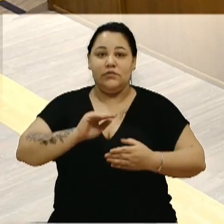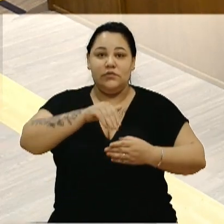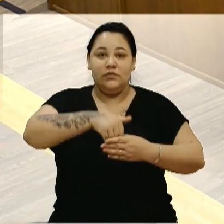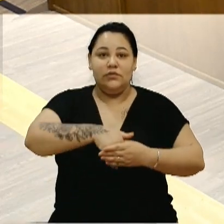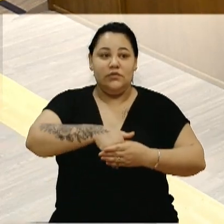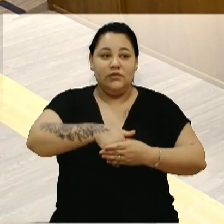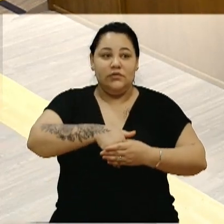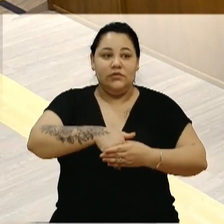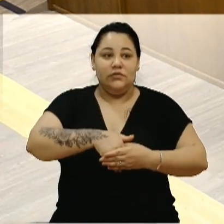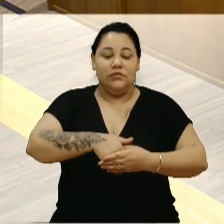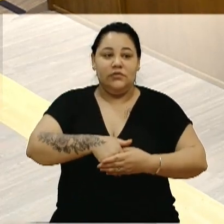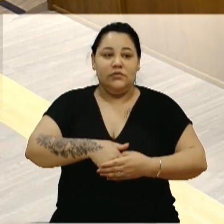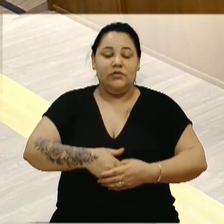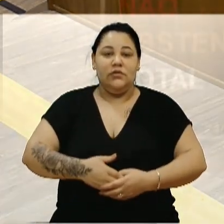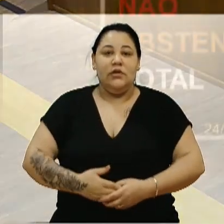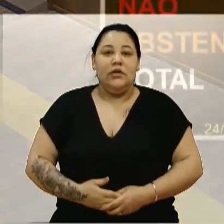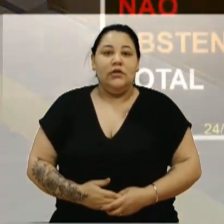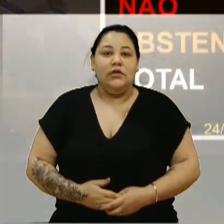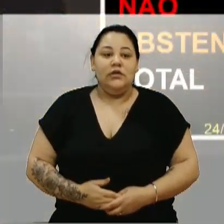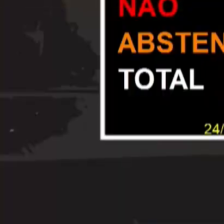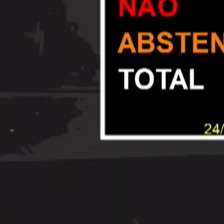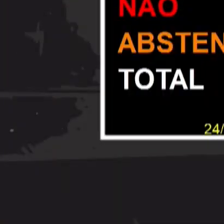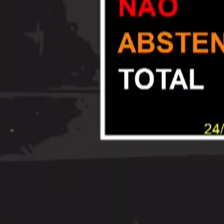seus votos.